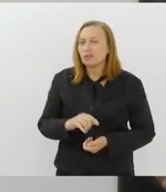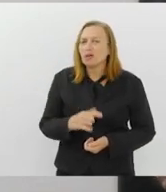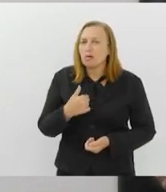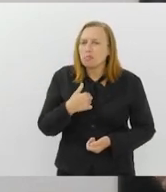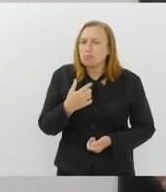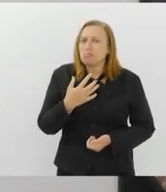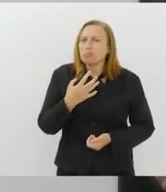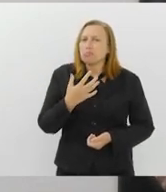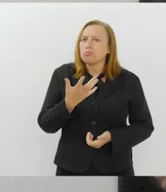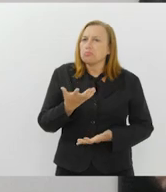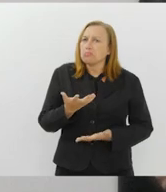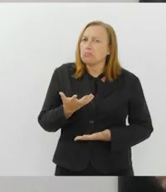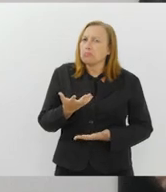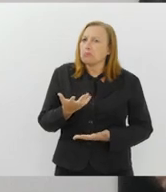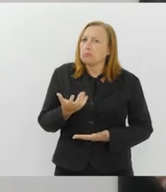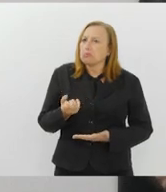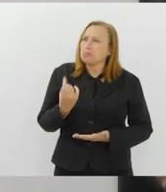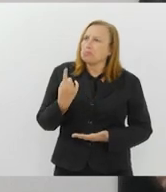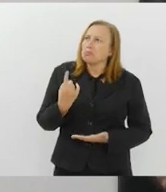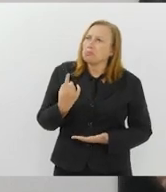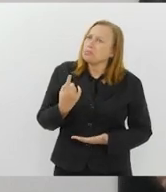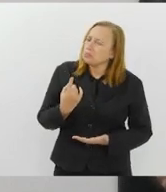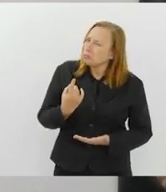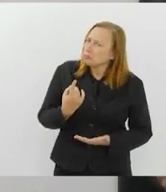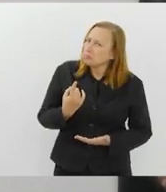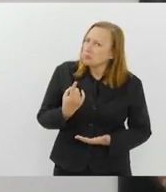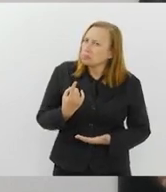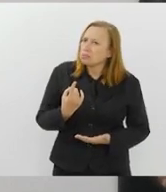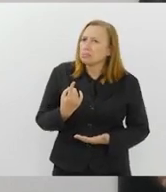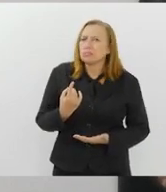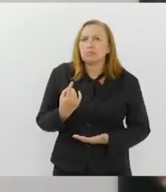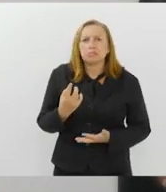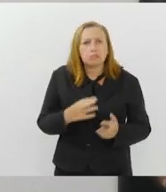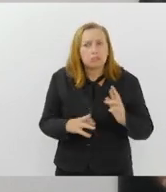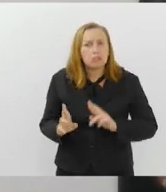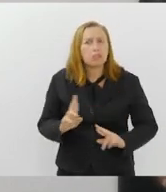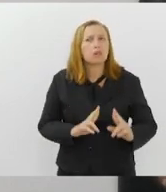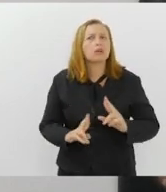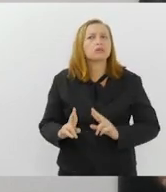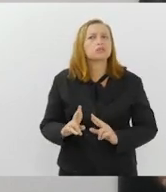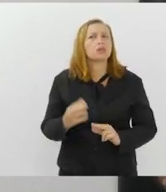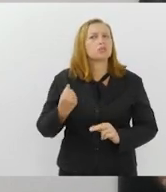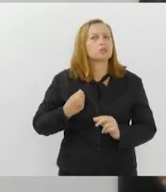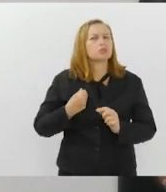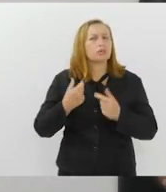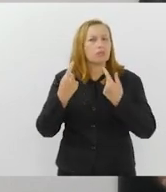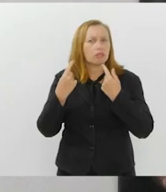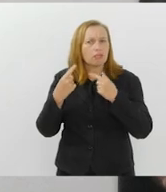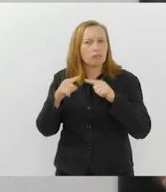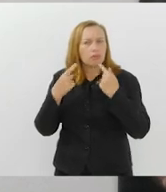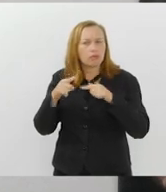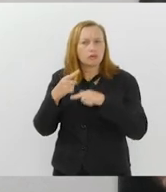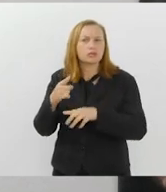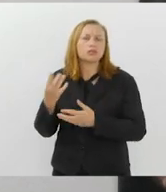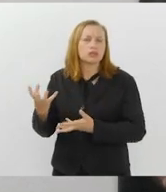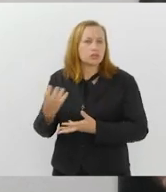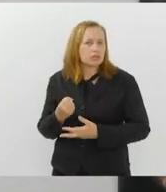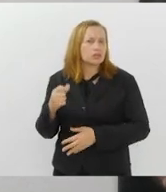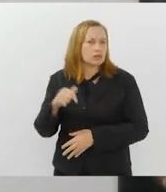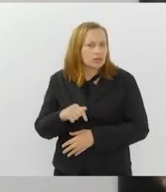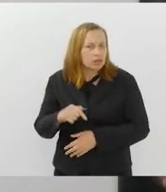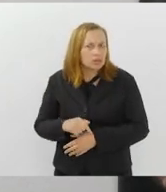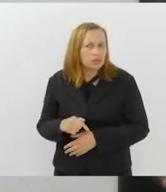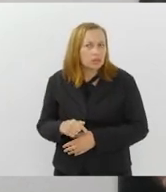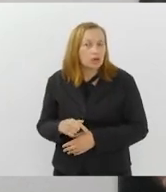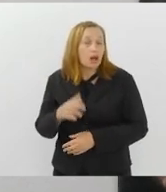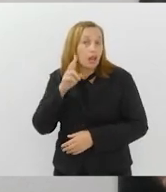número muito discrepante em relação ao número de reclamações e denúncias que nós recebemos aqui.